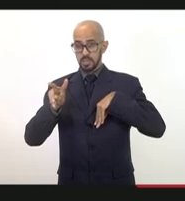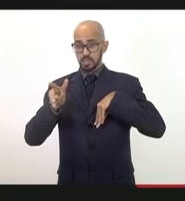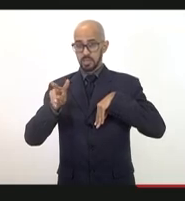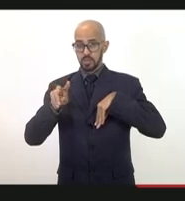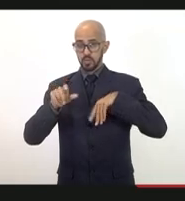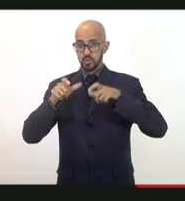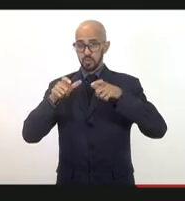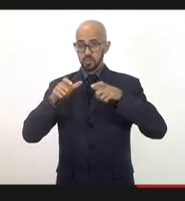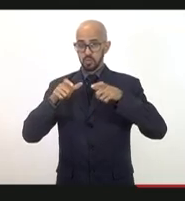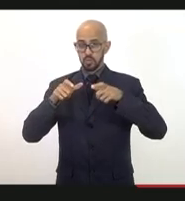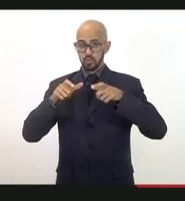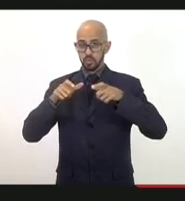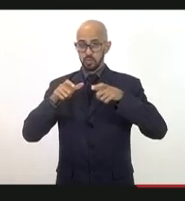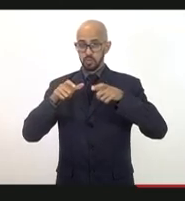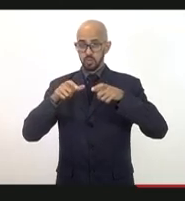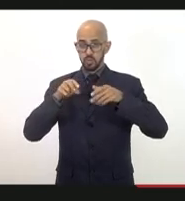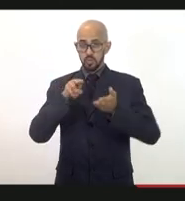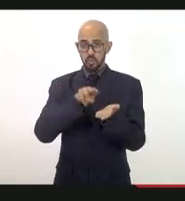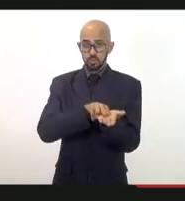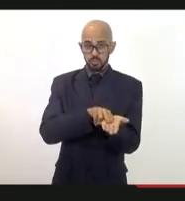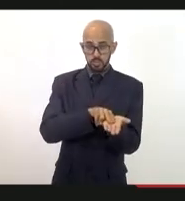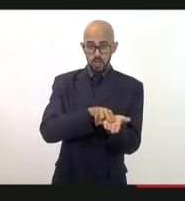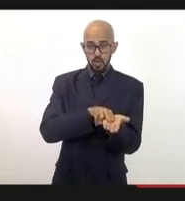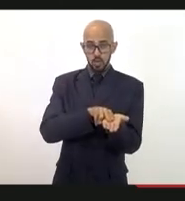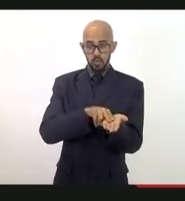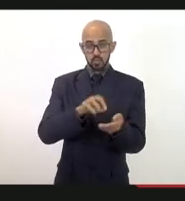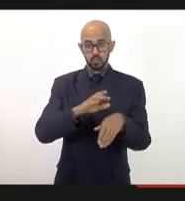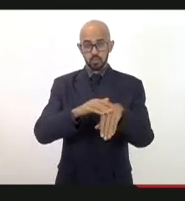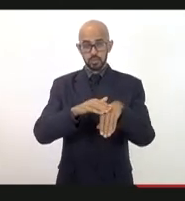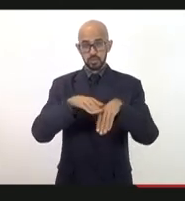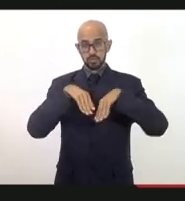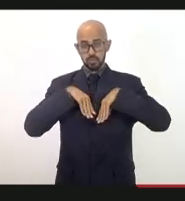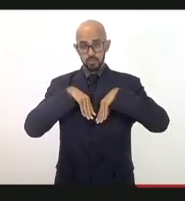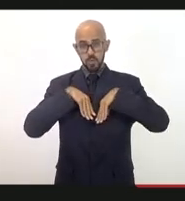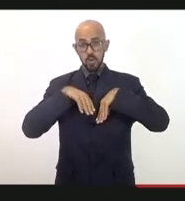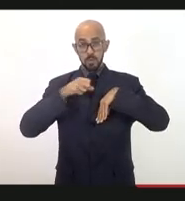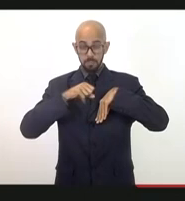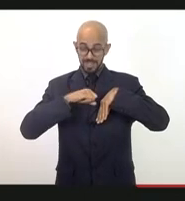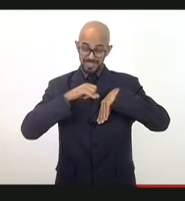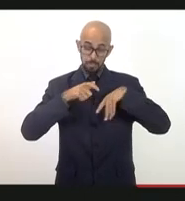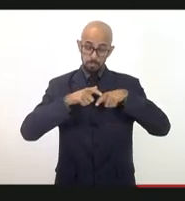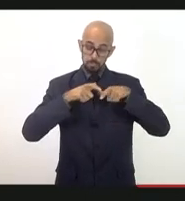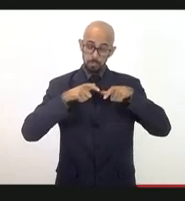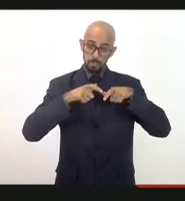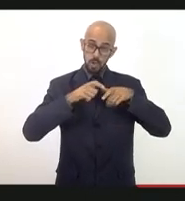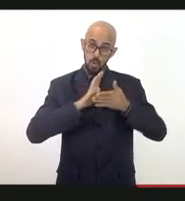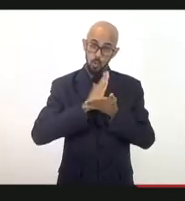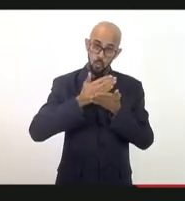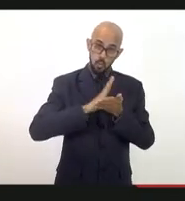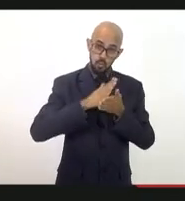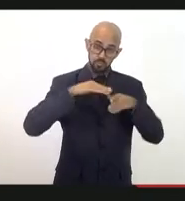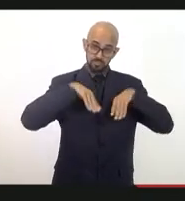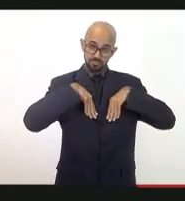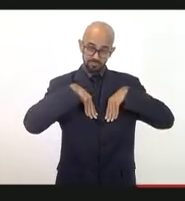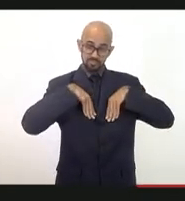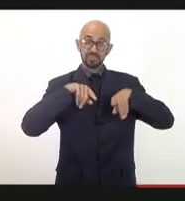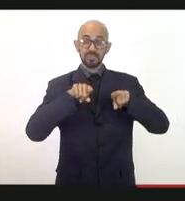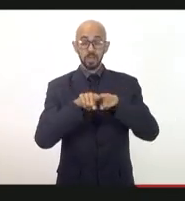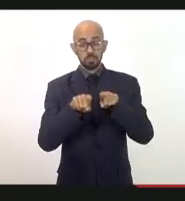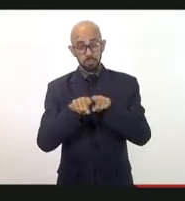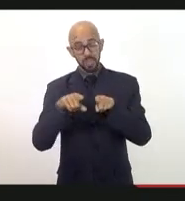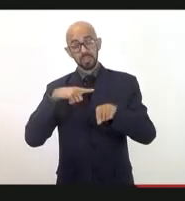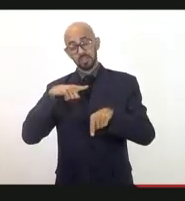um hospital com tuberculose. Mas muitos pacientes que têm tuberculose já possuem o HIV. Então,